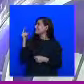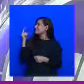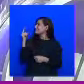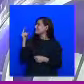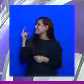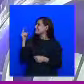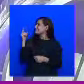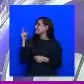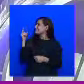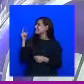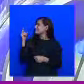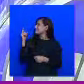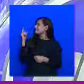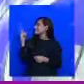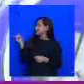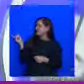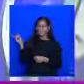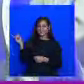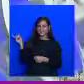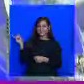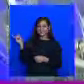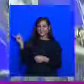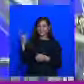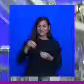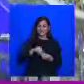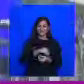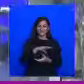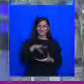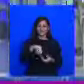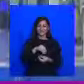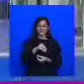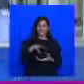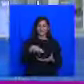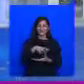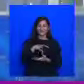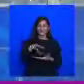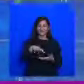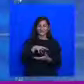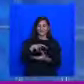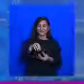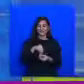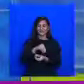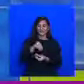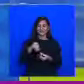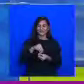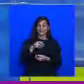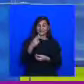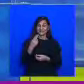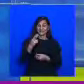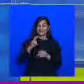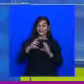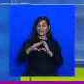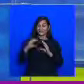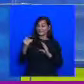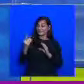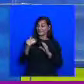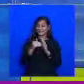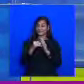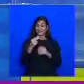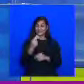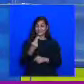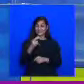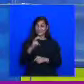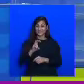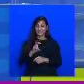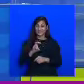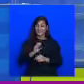posicionadas. Valendo! Globo carregado, embaralhando. 25 bolas numeradas de 01 a